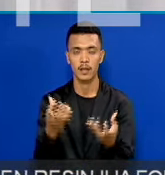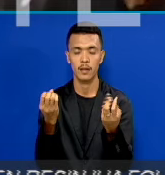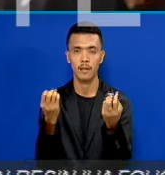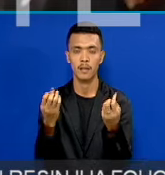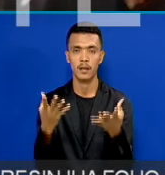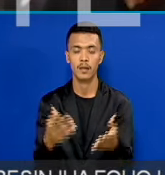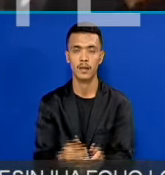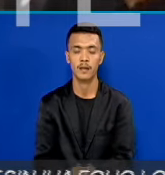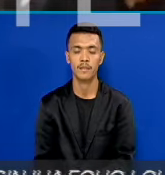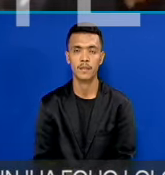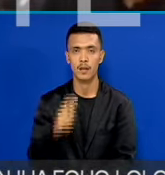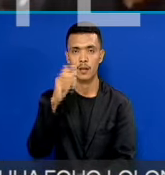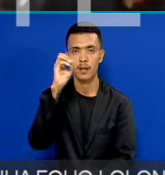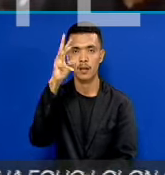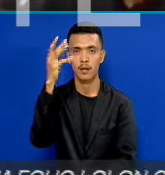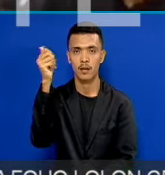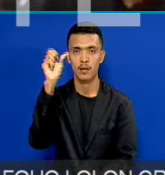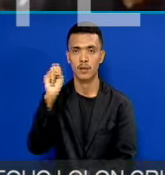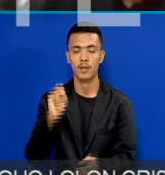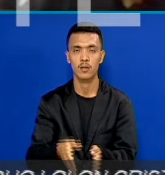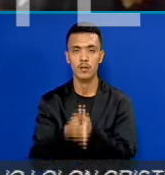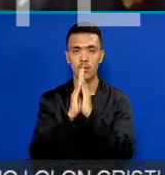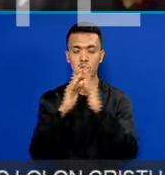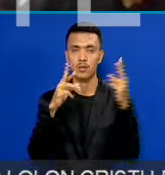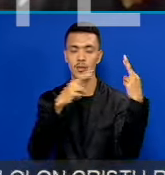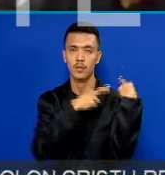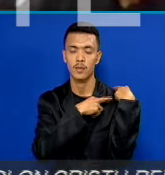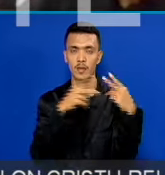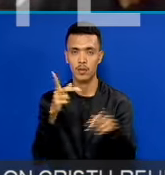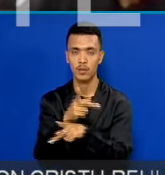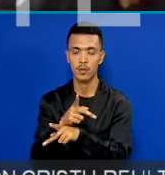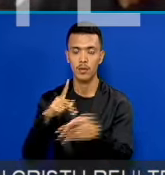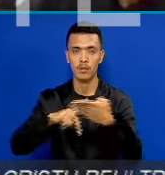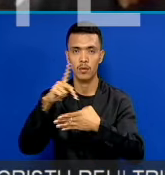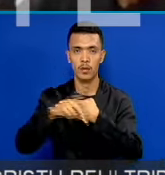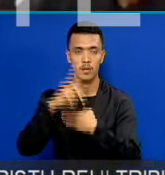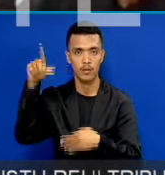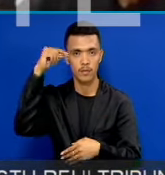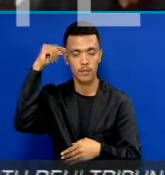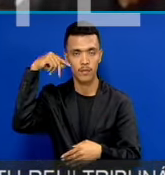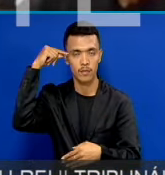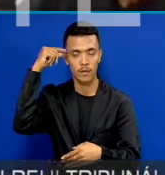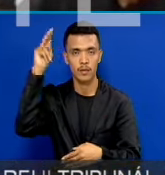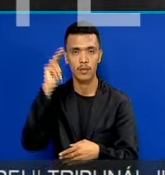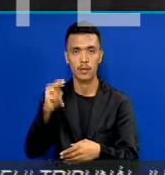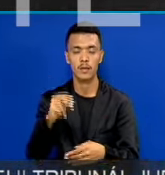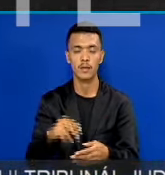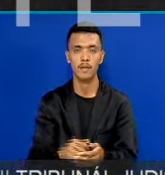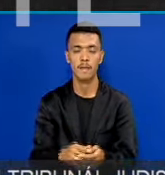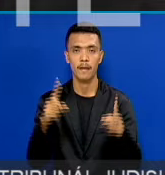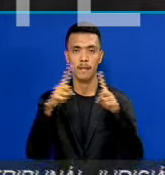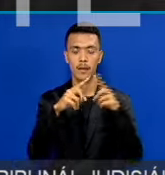aproveitar. Tomás do Rosário Cabral, Rússuba Empozada, assegura programa no Política Governo União para implementação e descentralização